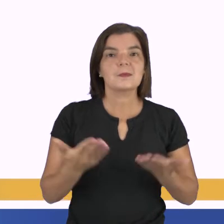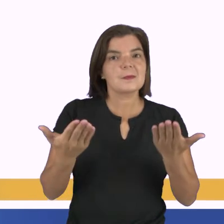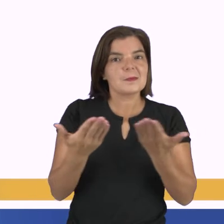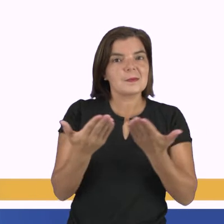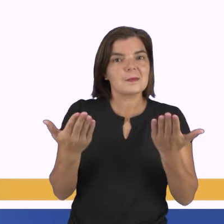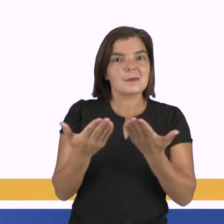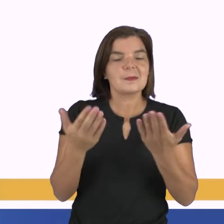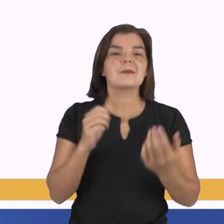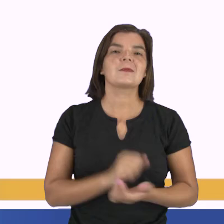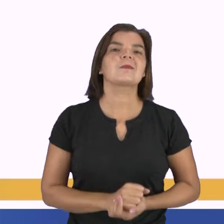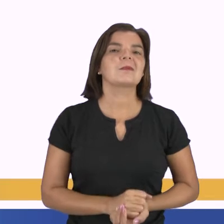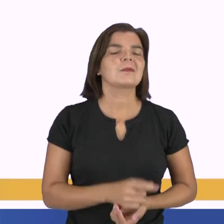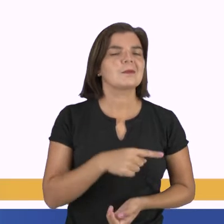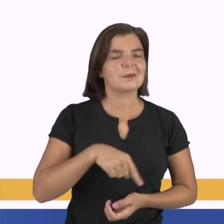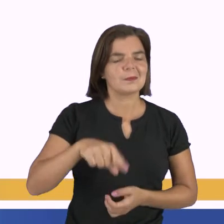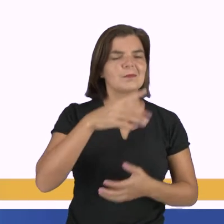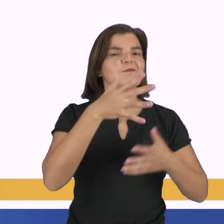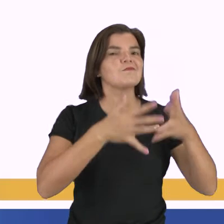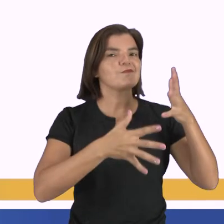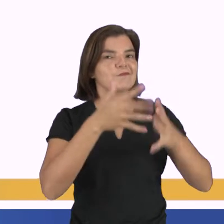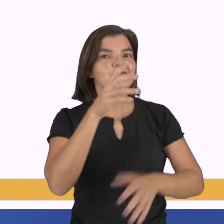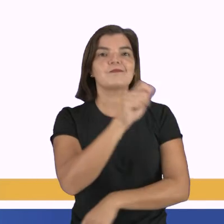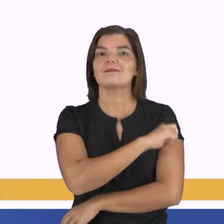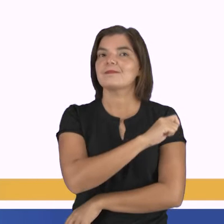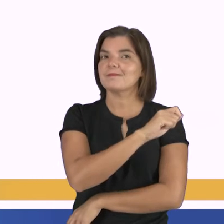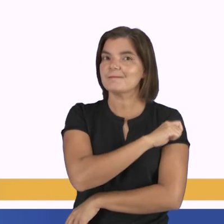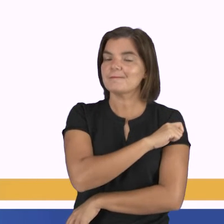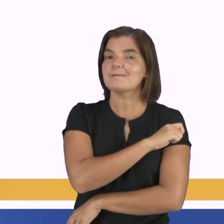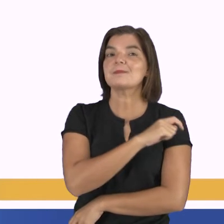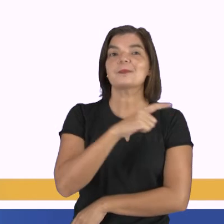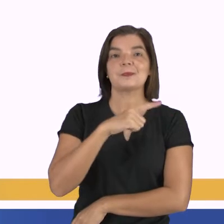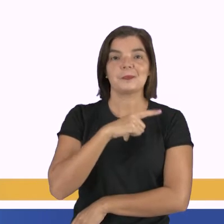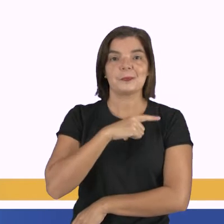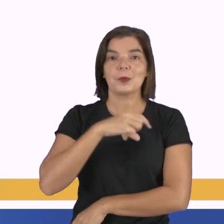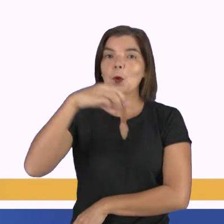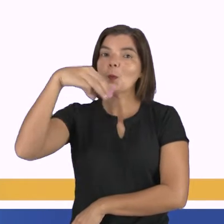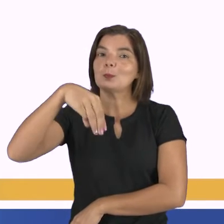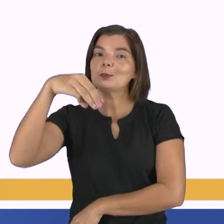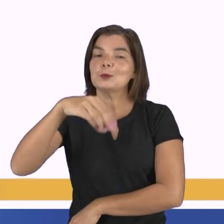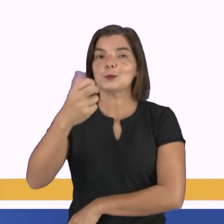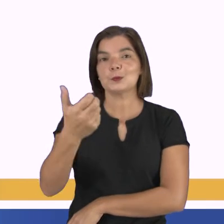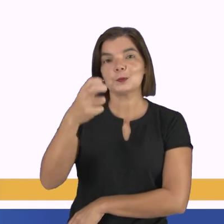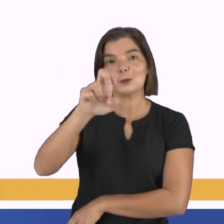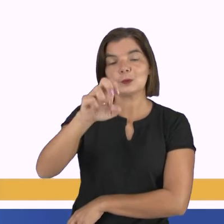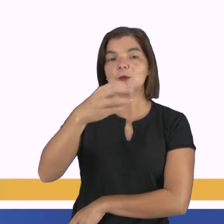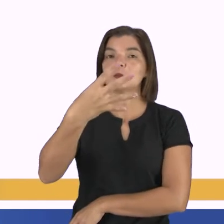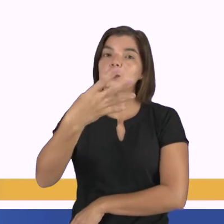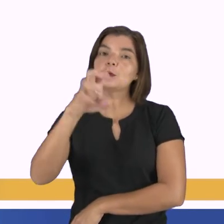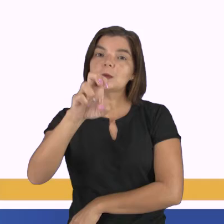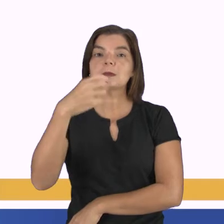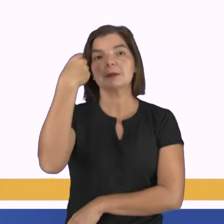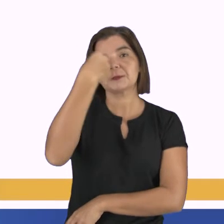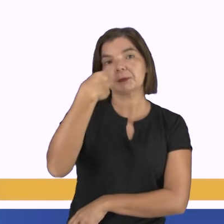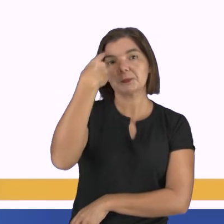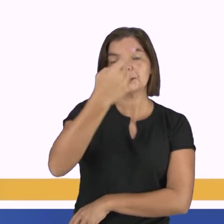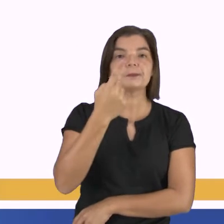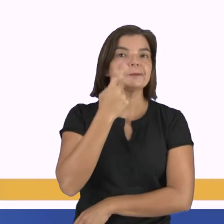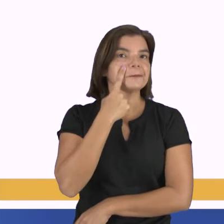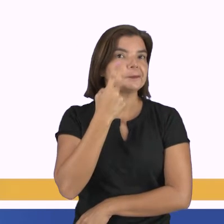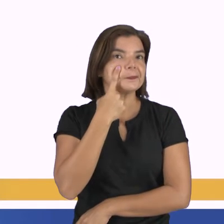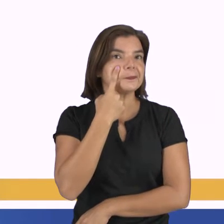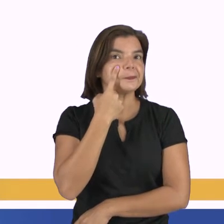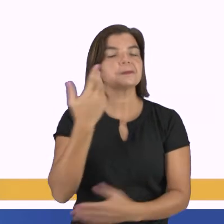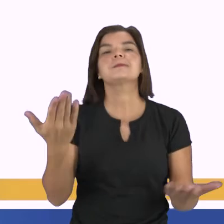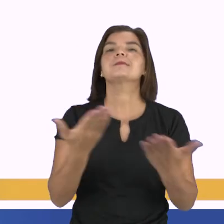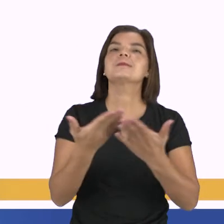Agora, pessoal, uma coisa que também confunde muitos alunos é quando a gente chega no minuto 15 e no minuto 45 em espanhol. Então, presta